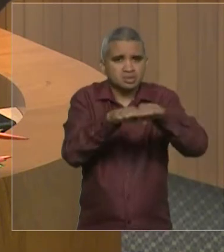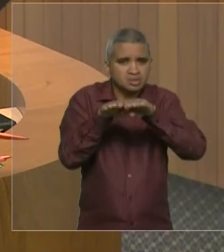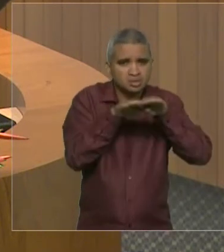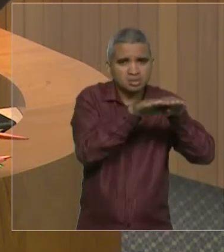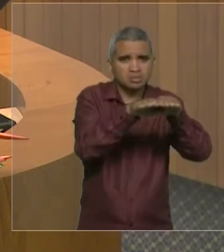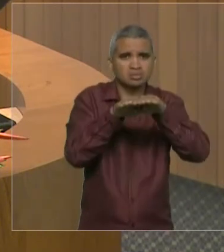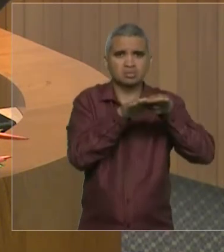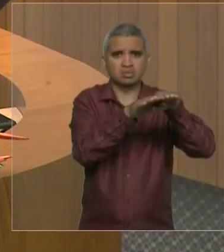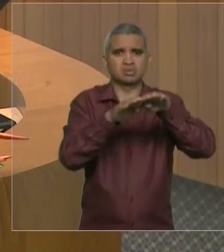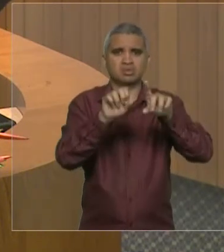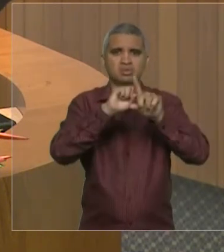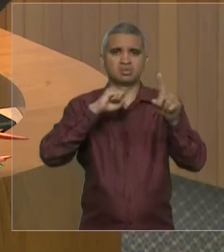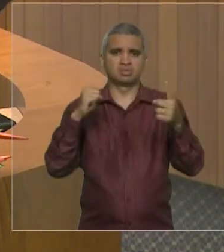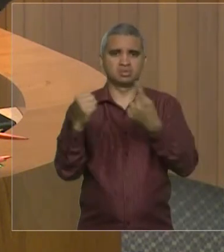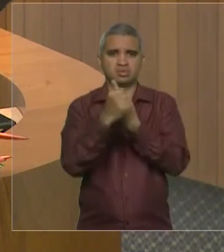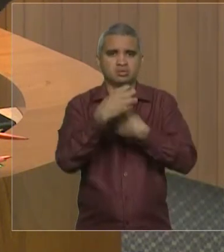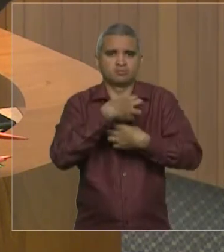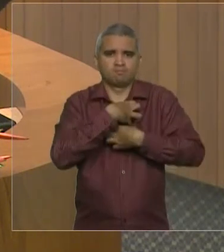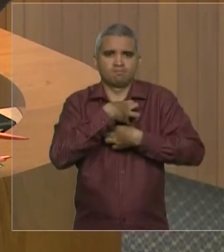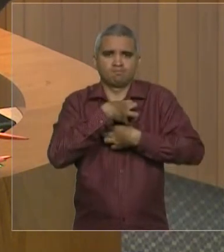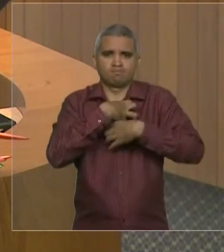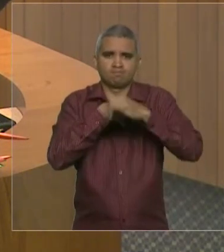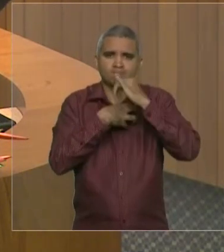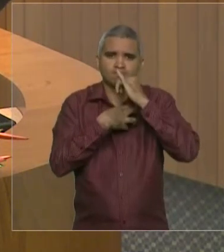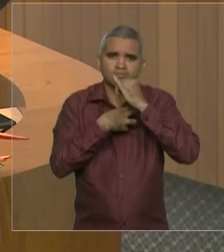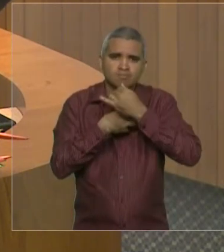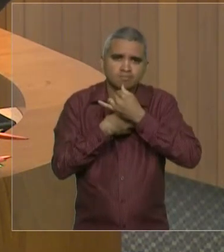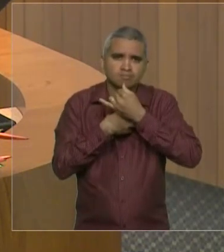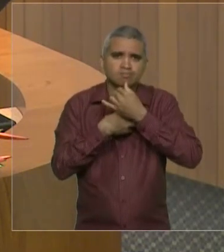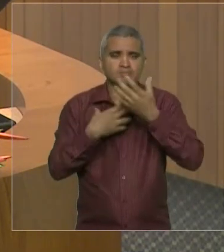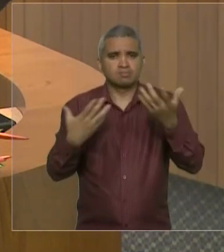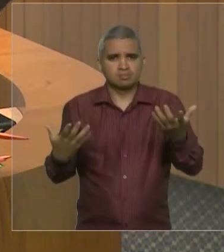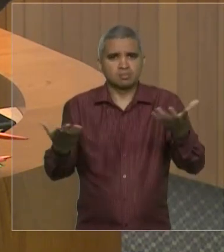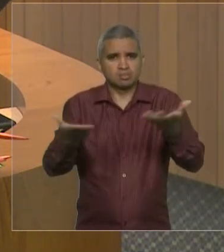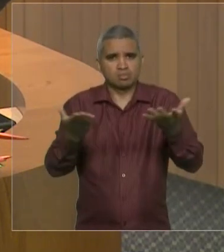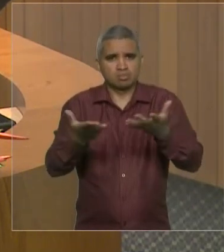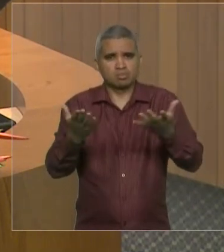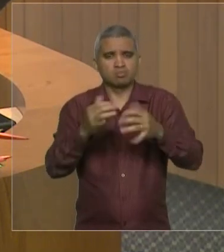sociedade. A gente lamenta por isso e esse aqui é o nosso registro. Acompanharemos o caso.